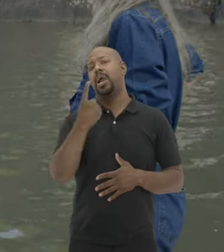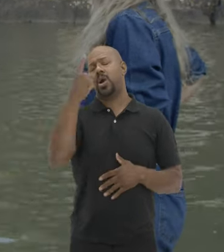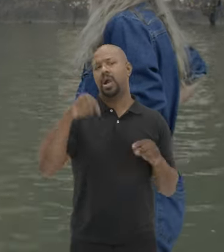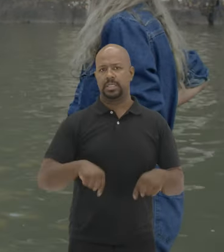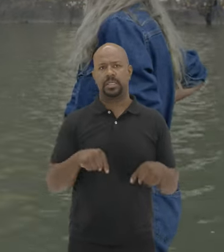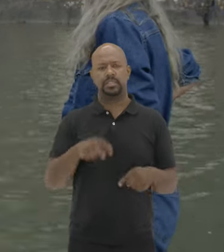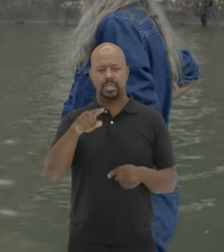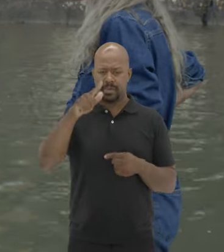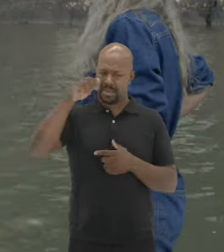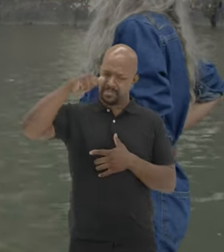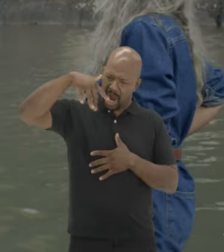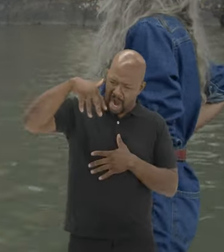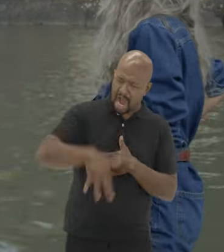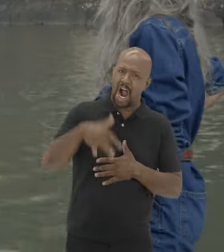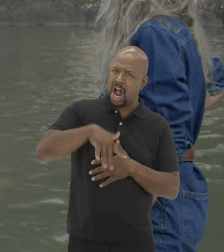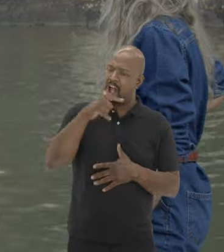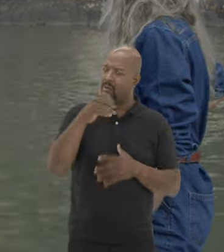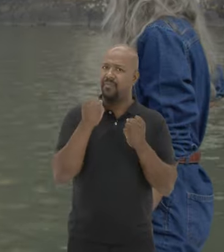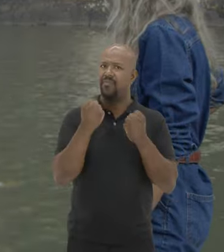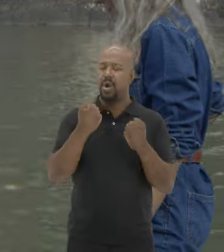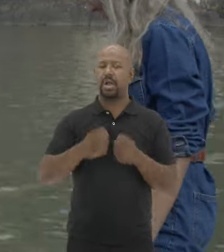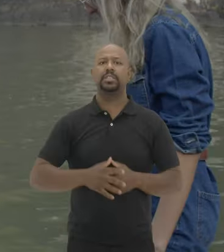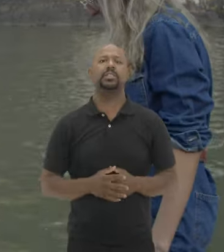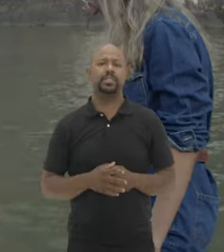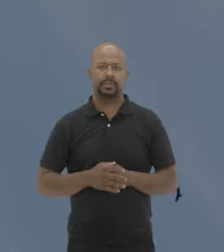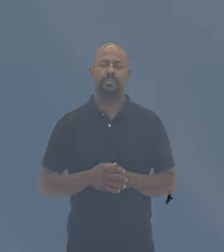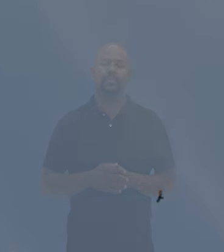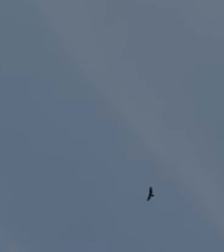tem uma vazão de água muito forte